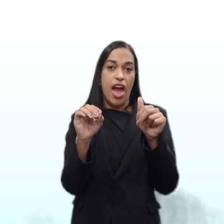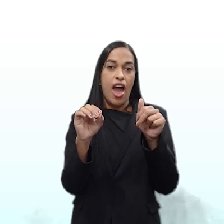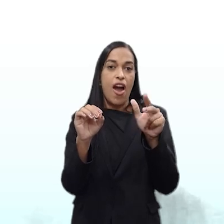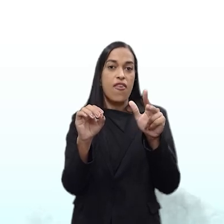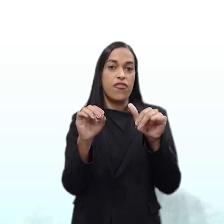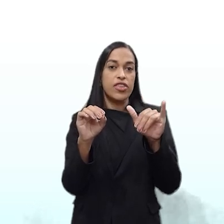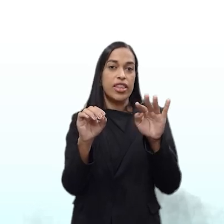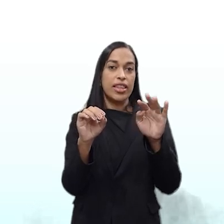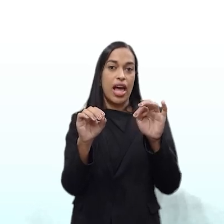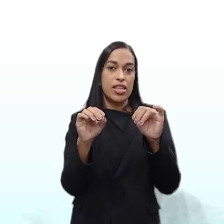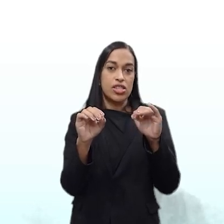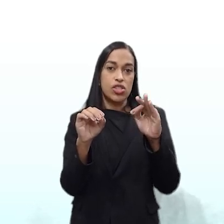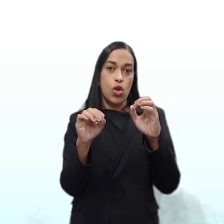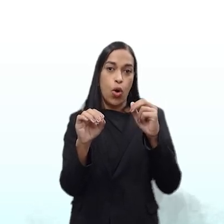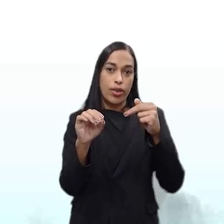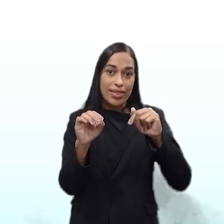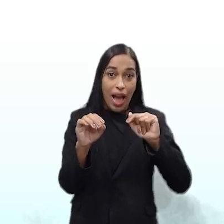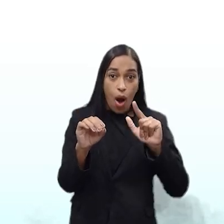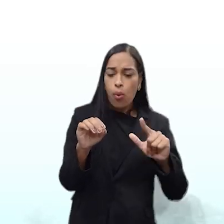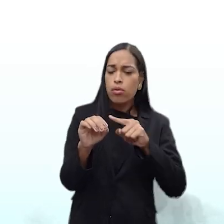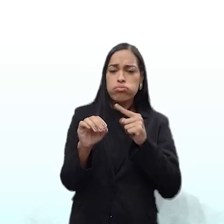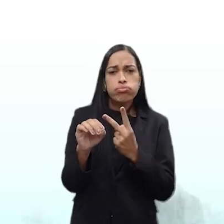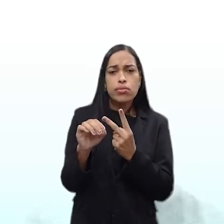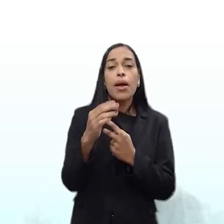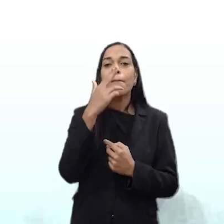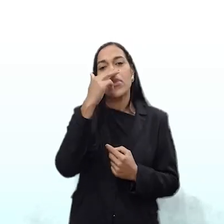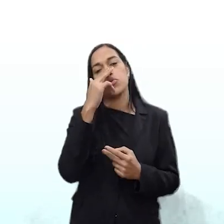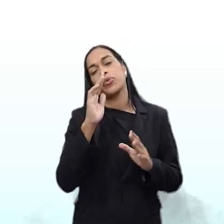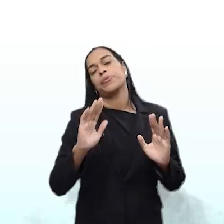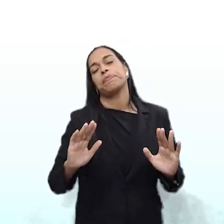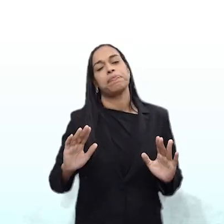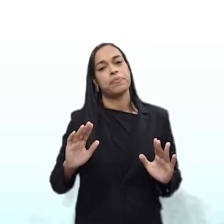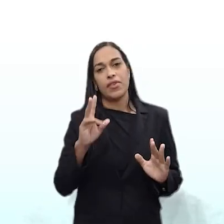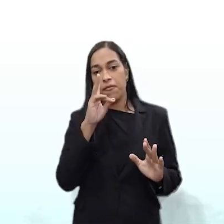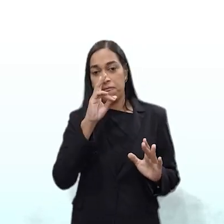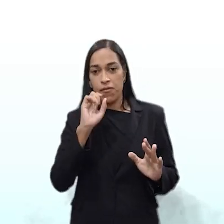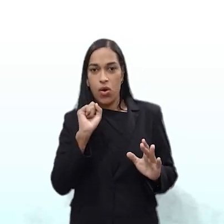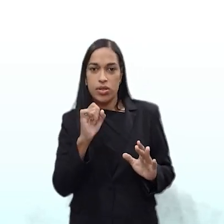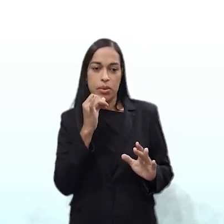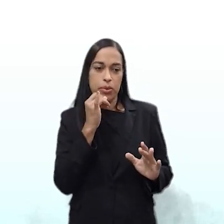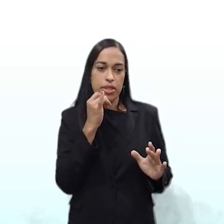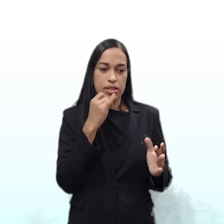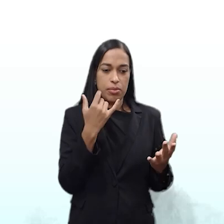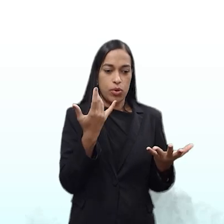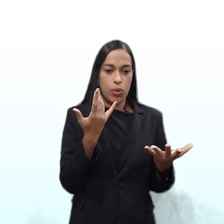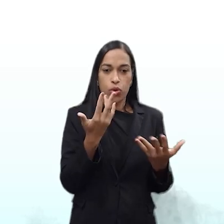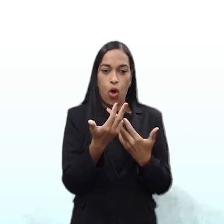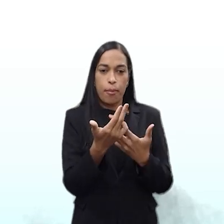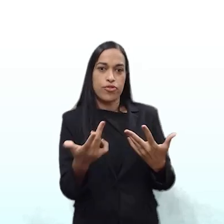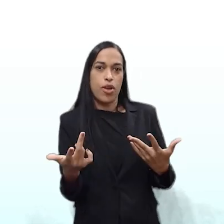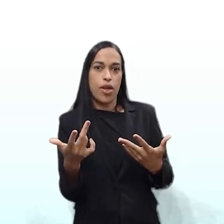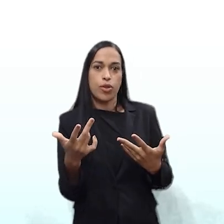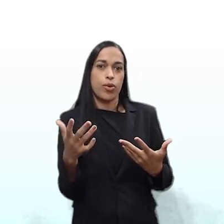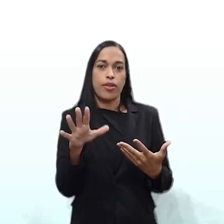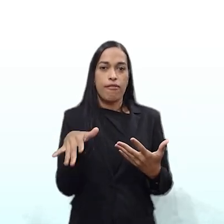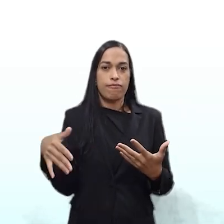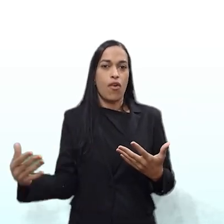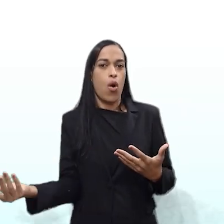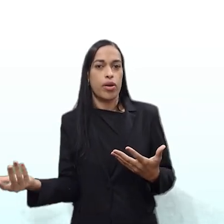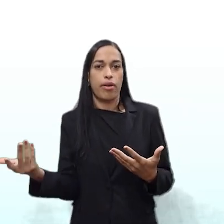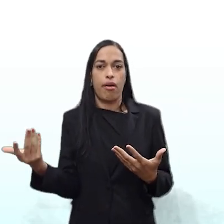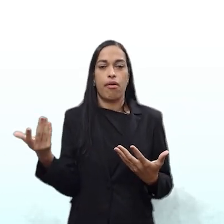mesmas coisas. A força gravitacional é a força que nós temos quando o objeto está fora da Terra, utilizando a